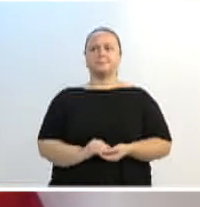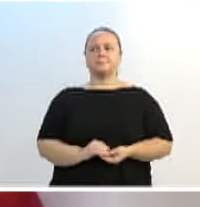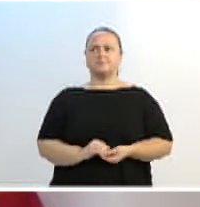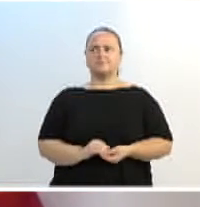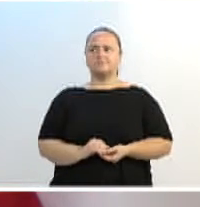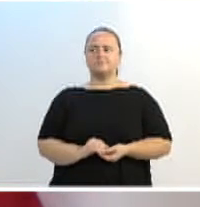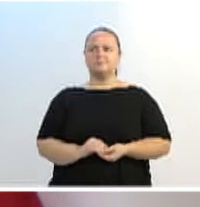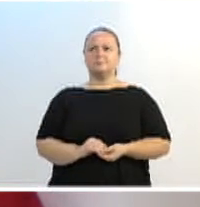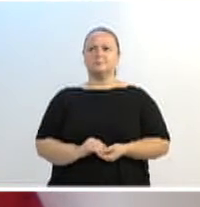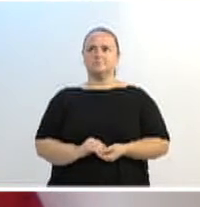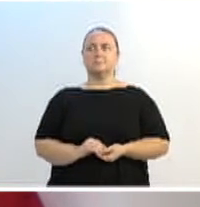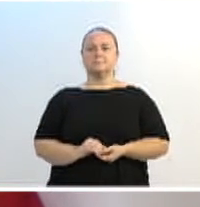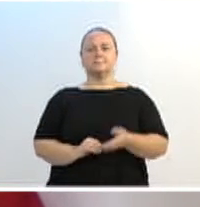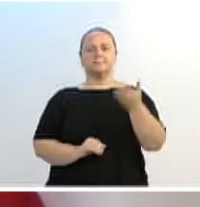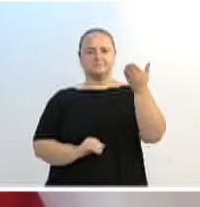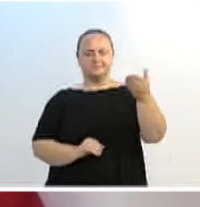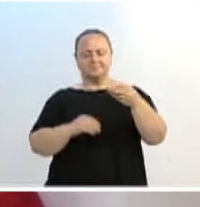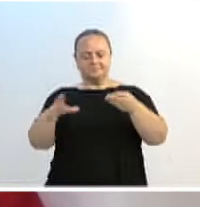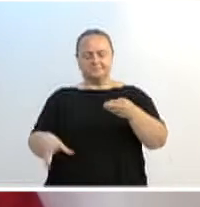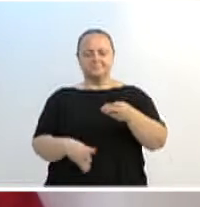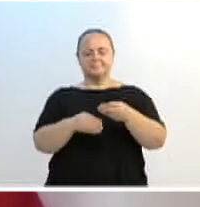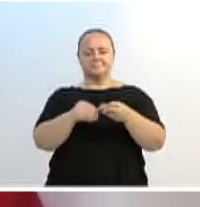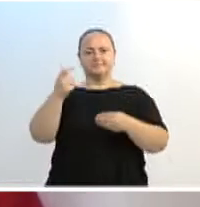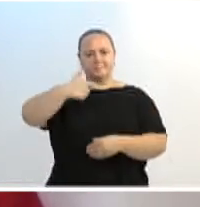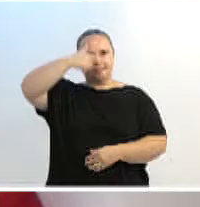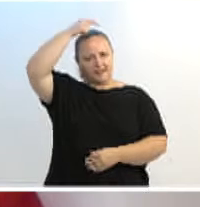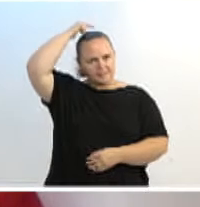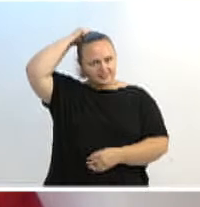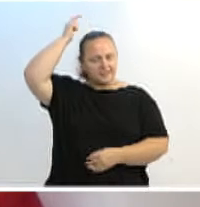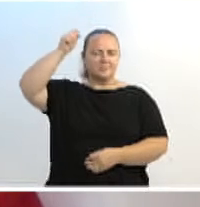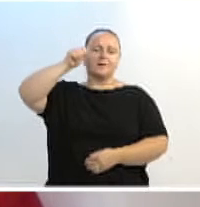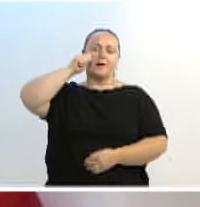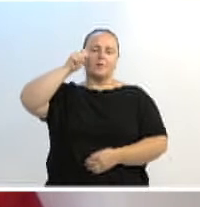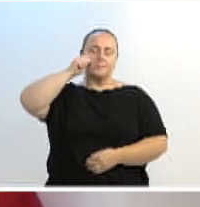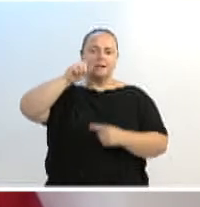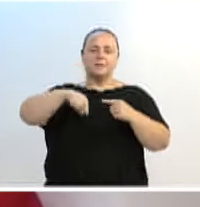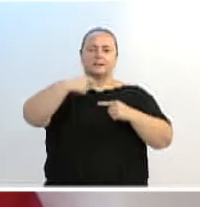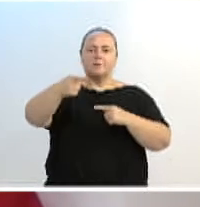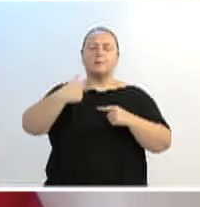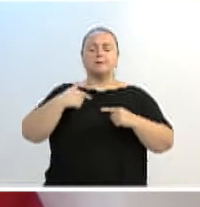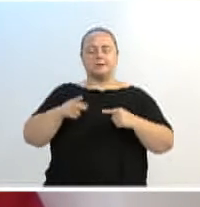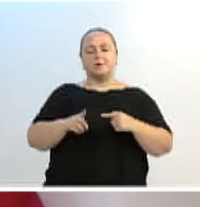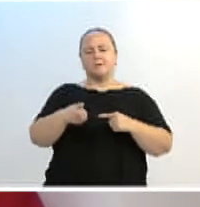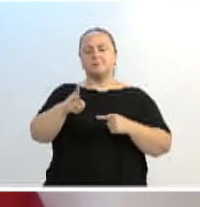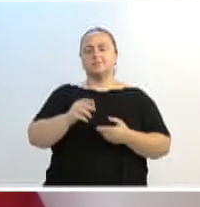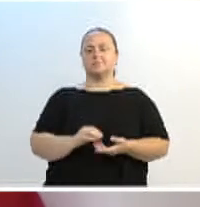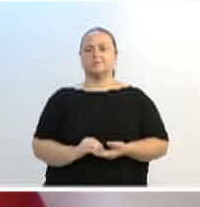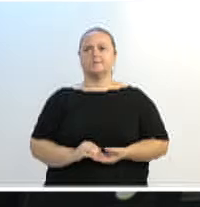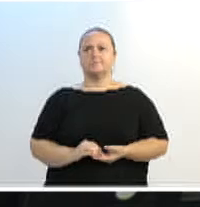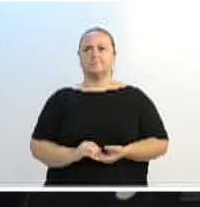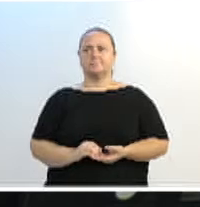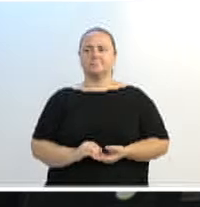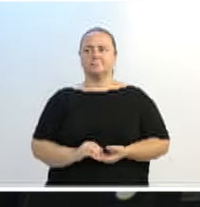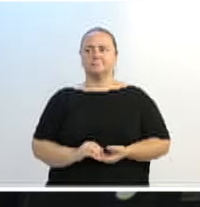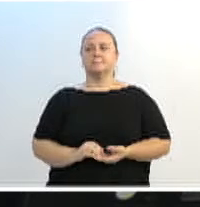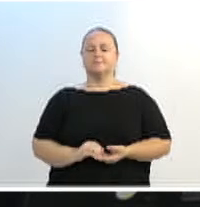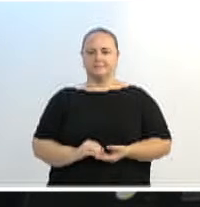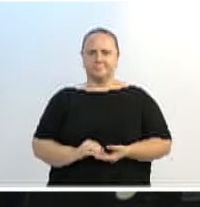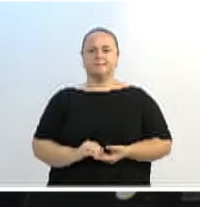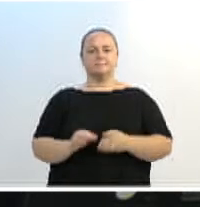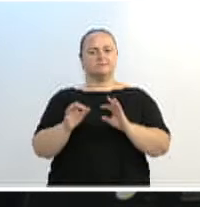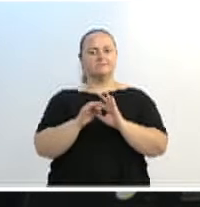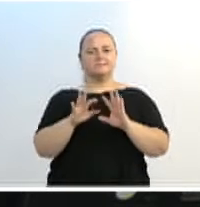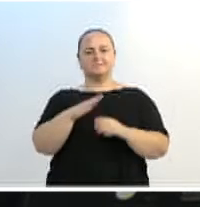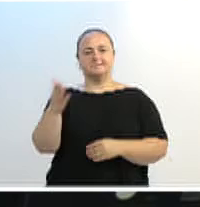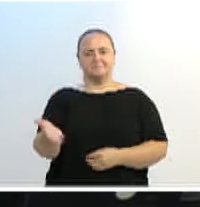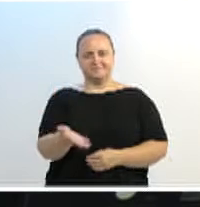presidente, que a parte os vereadores Adriano e Elmir, pela questão do tempo, e depois eu continuo aqui a minha fala. Autorizo. Com autorização do orador,